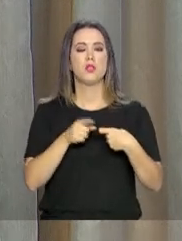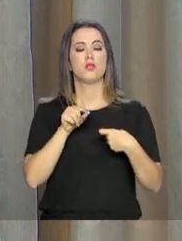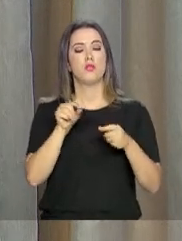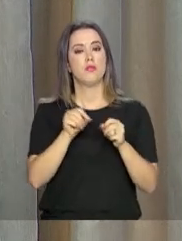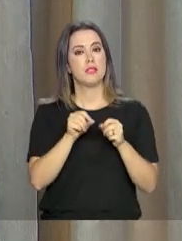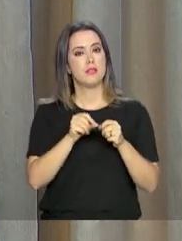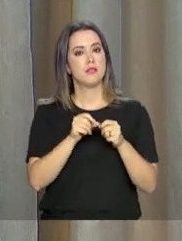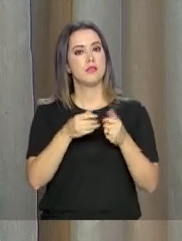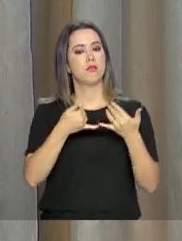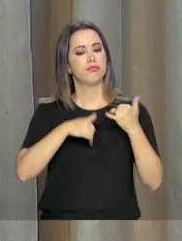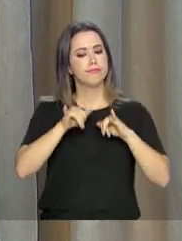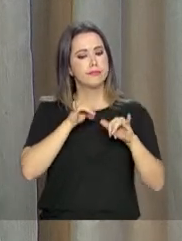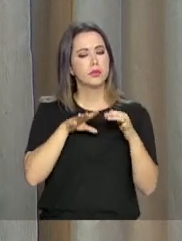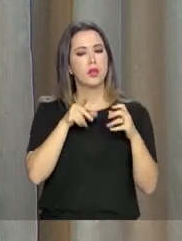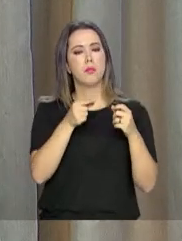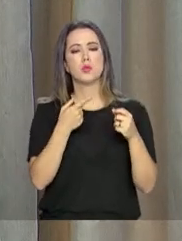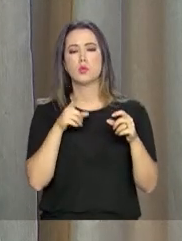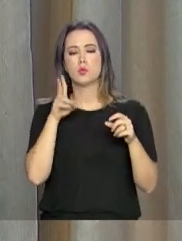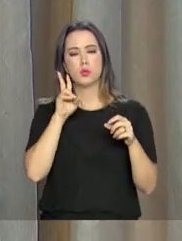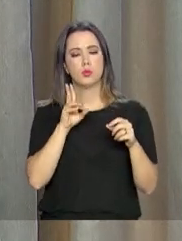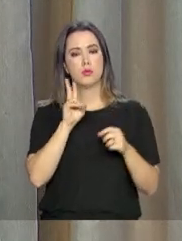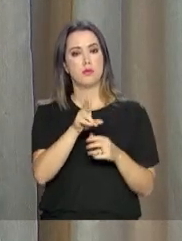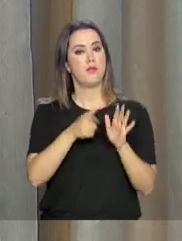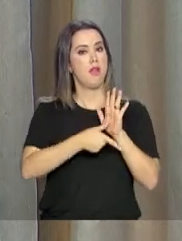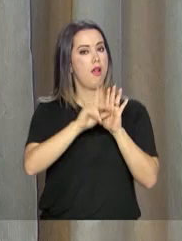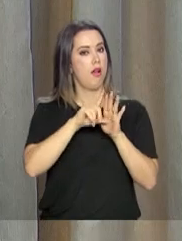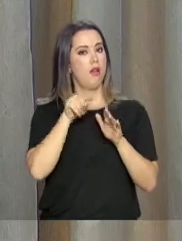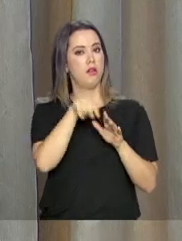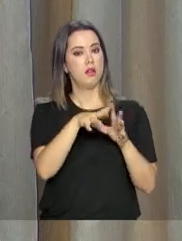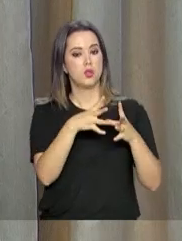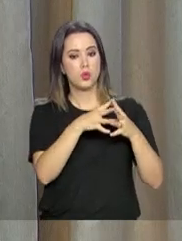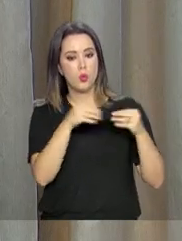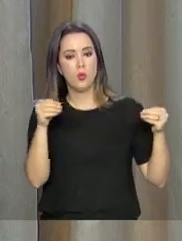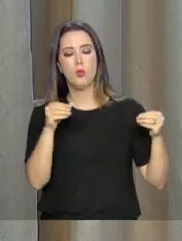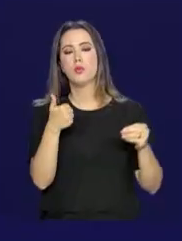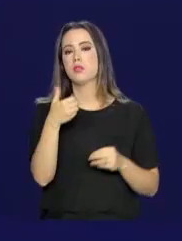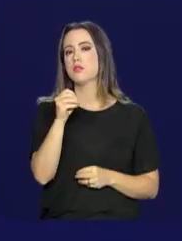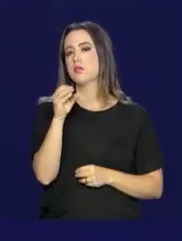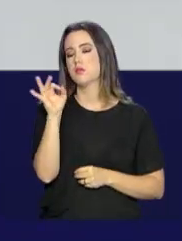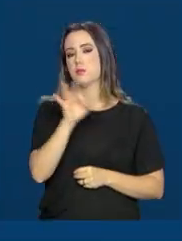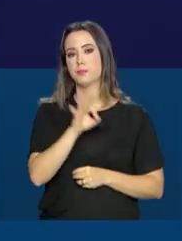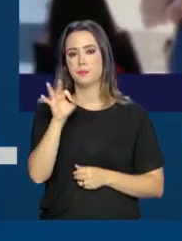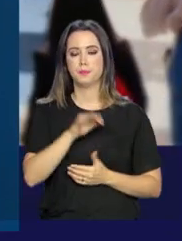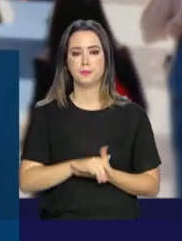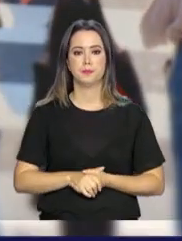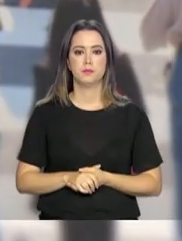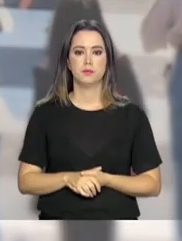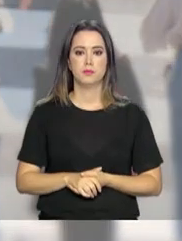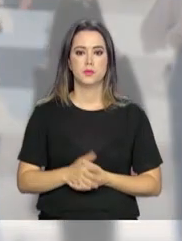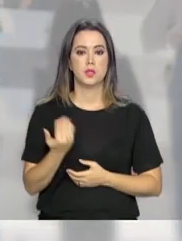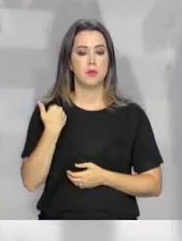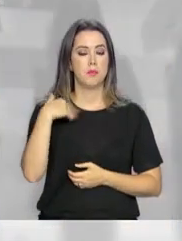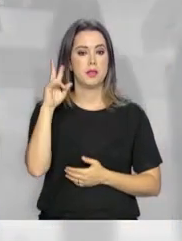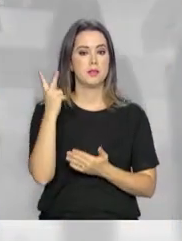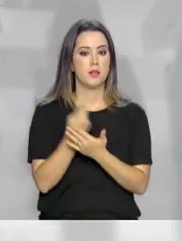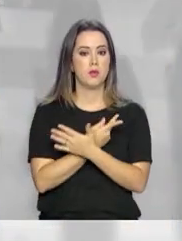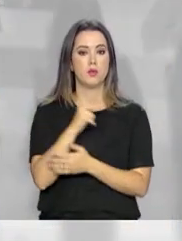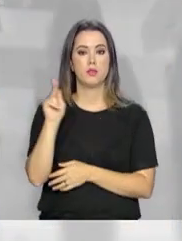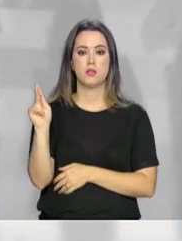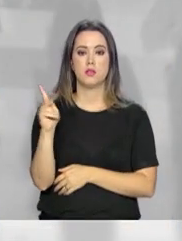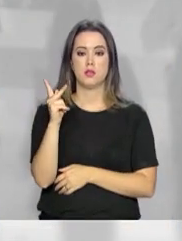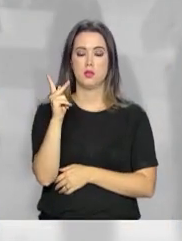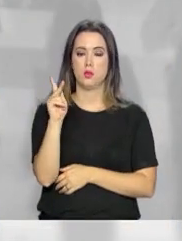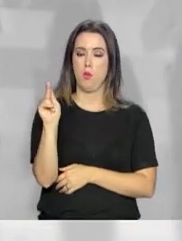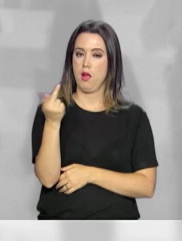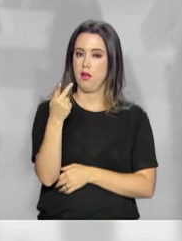porque quando você tem um diagnóstico precoce da manifestação da doença, a cura é de 100%. A prevalência estimada do HPV no Brasil